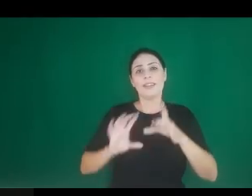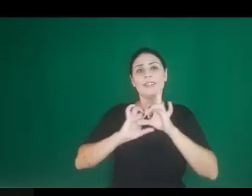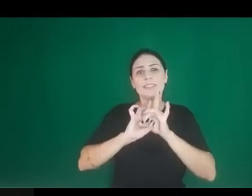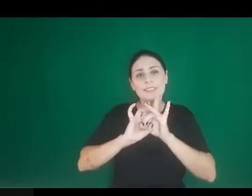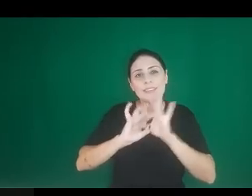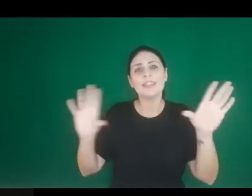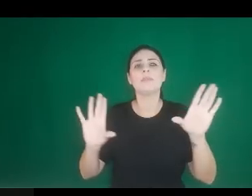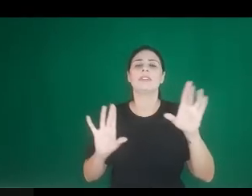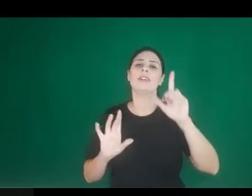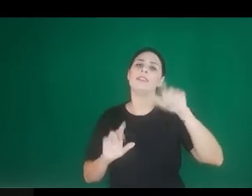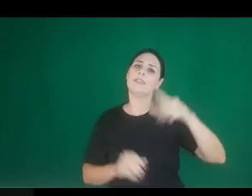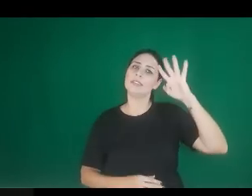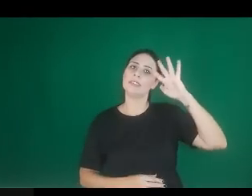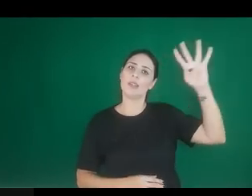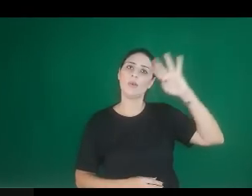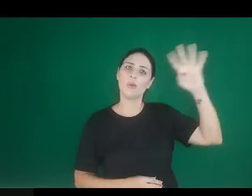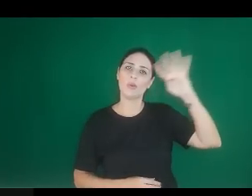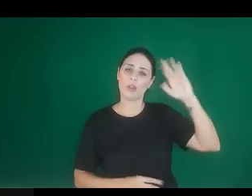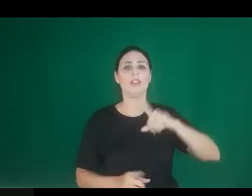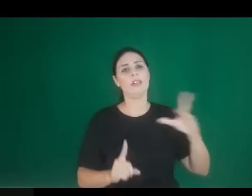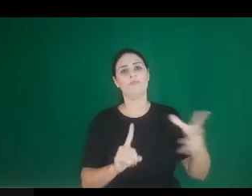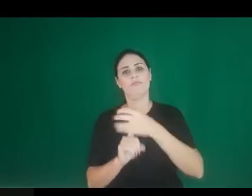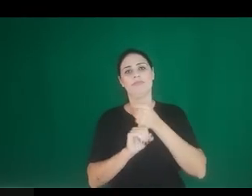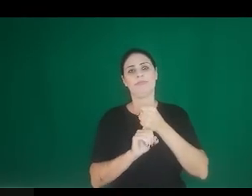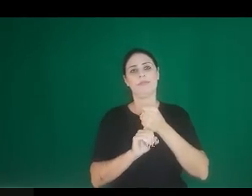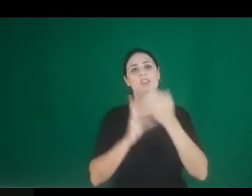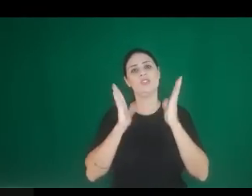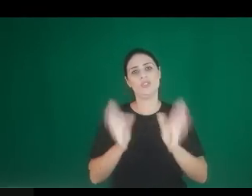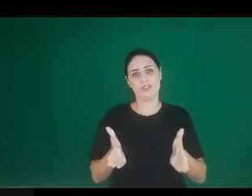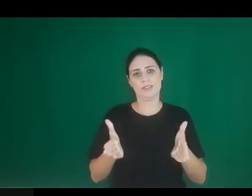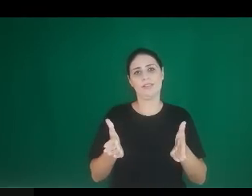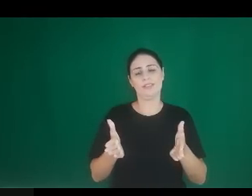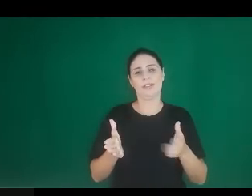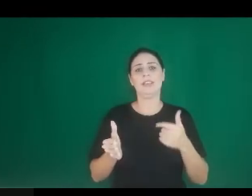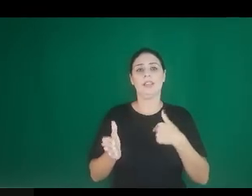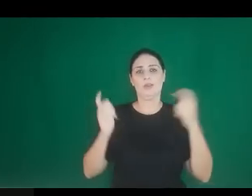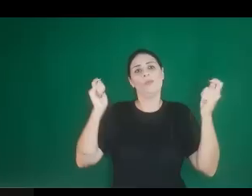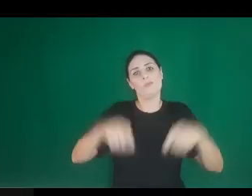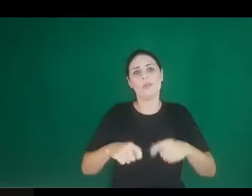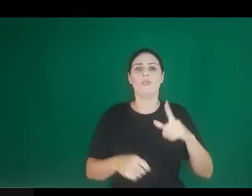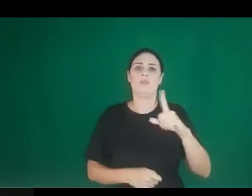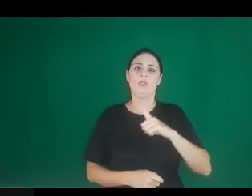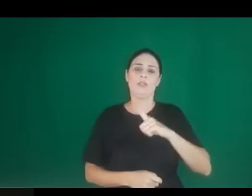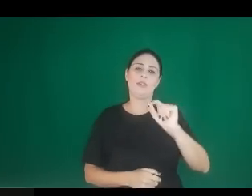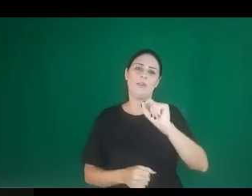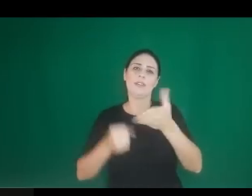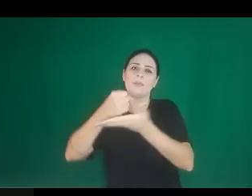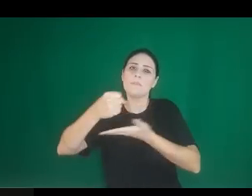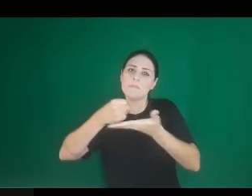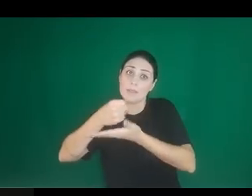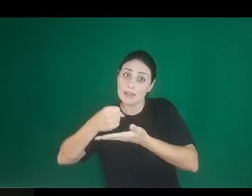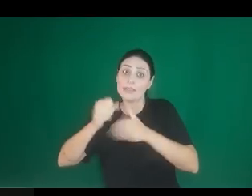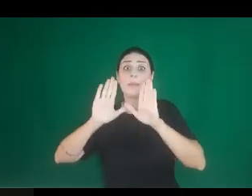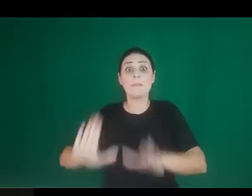essa liberdade para fundamentação teórica, isso está assegurado. Né? Então, isso eu posso ter a